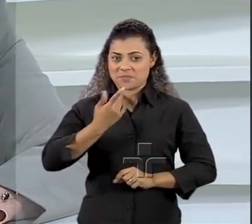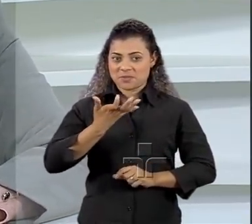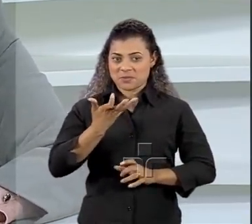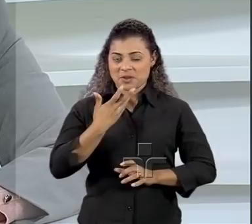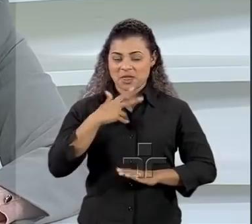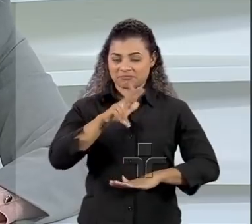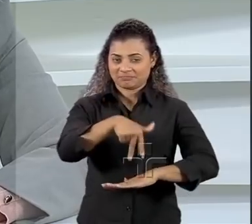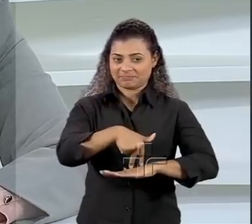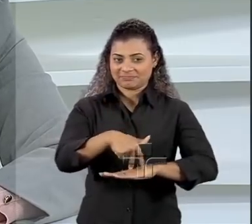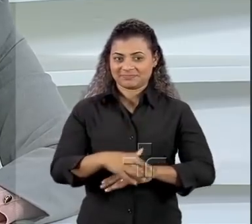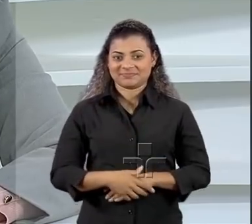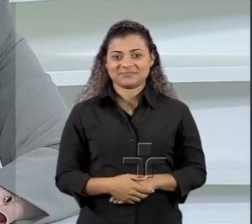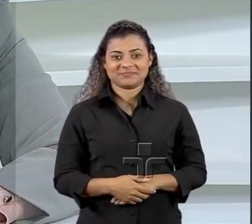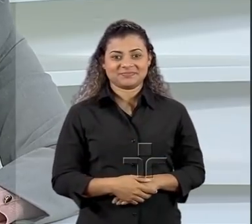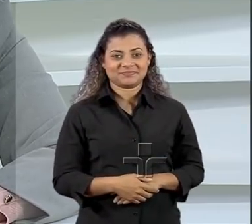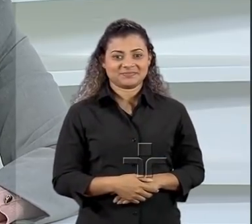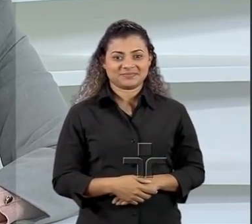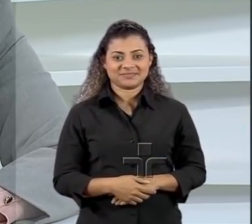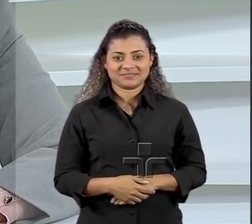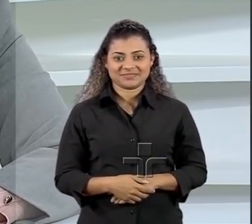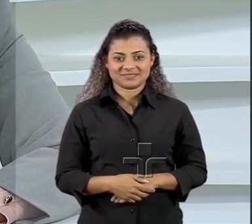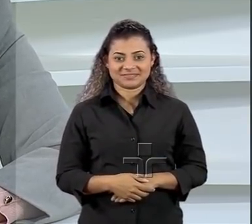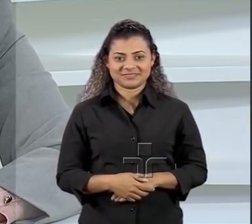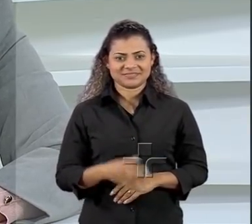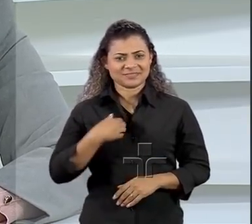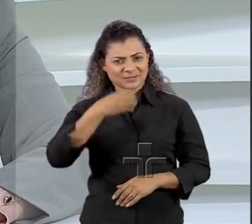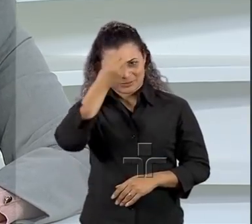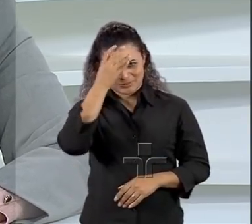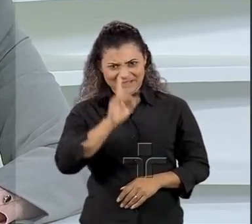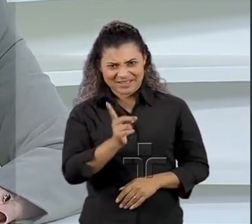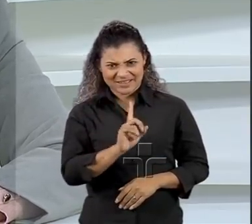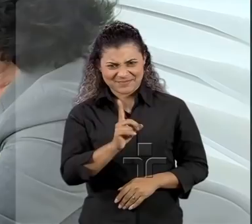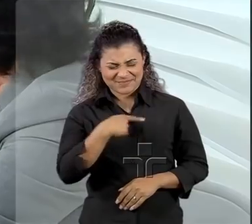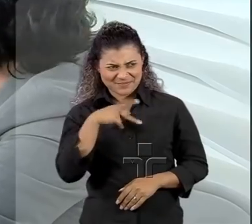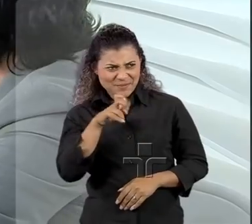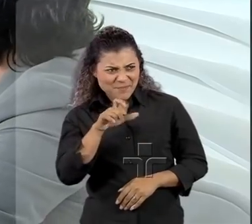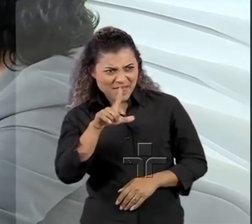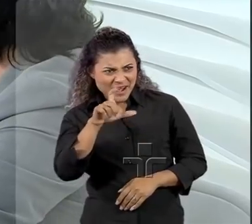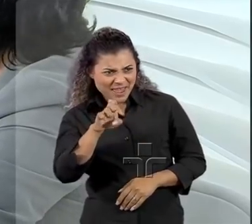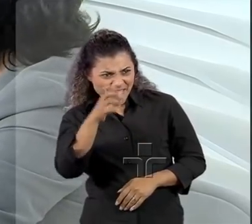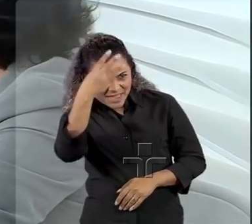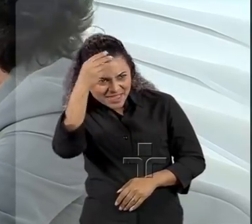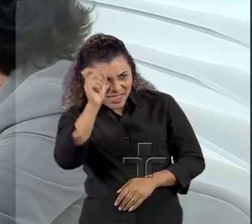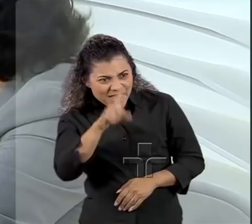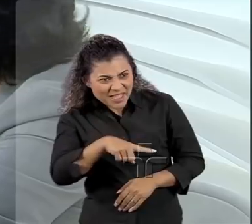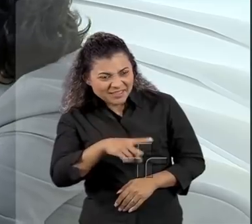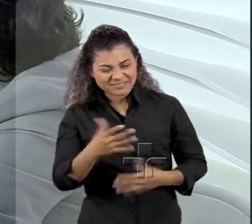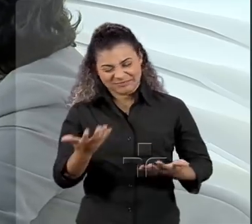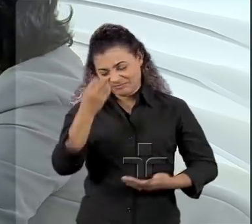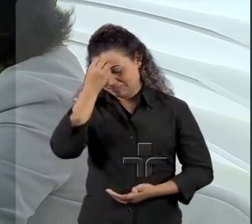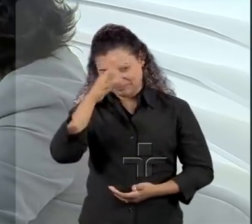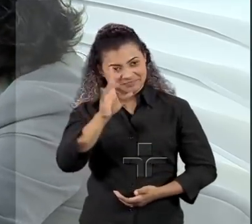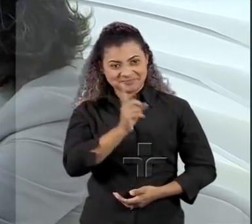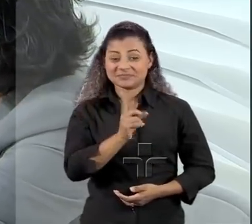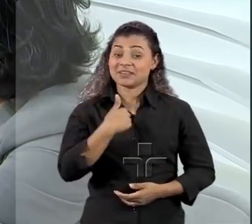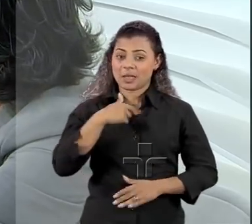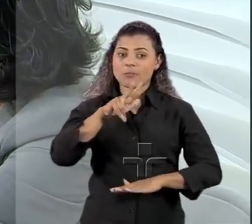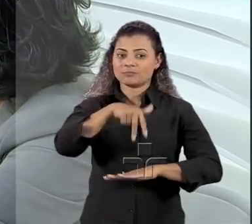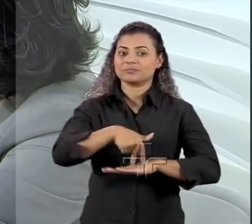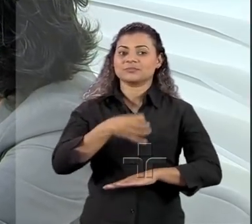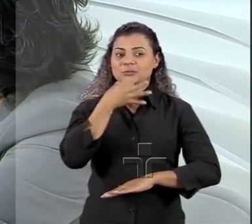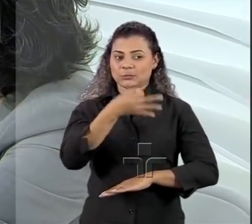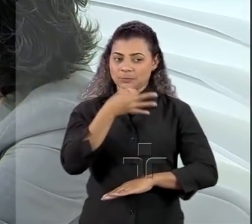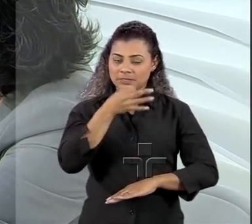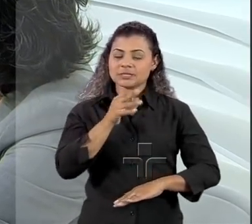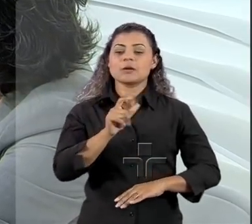Obrigada. Você e o Pelé. Eu não lembrava disso. Mas eu com certeza me coloco em primeiro